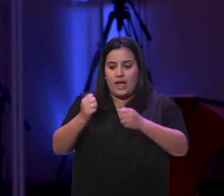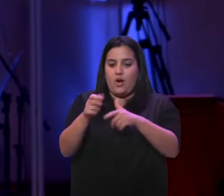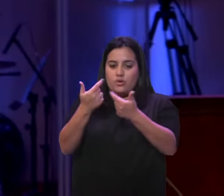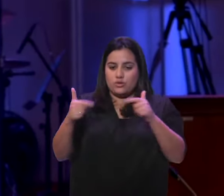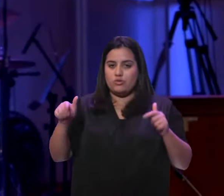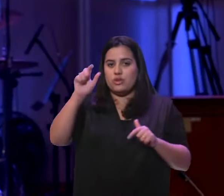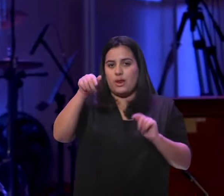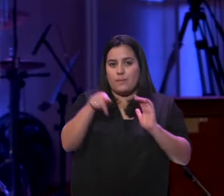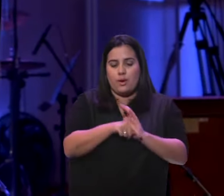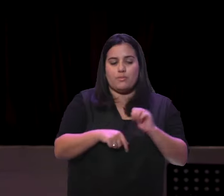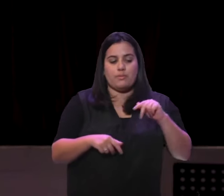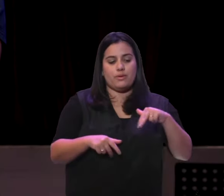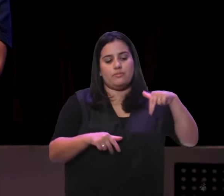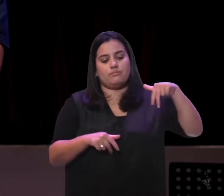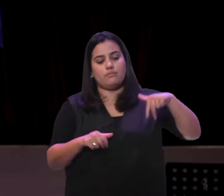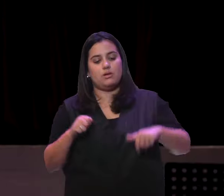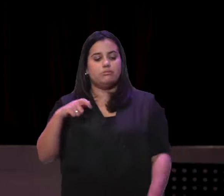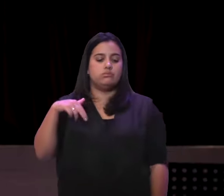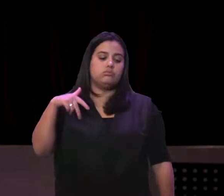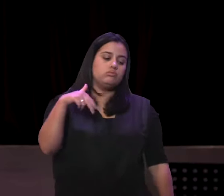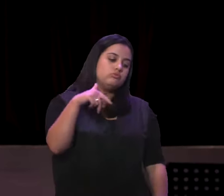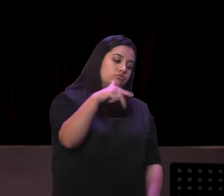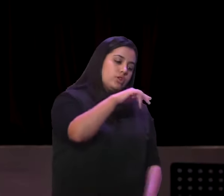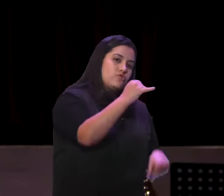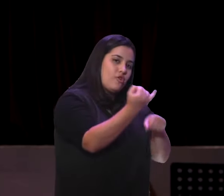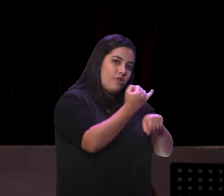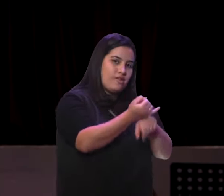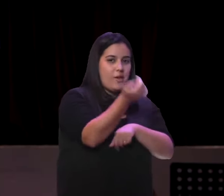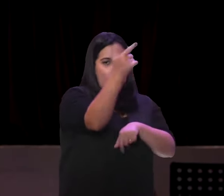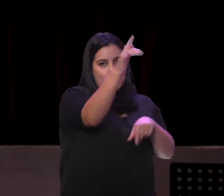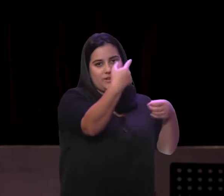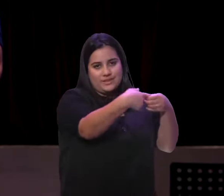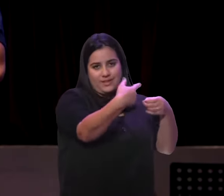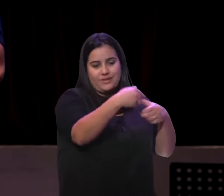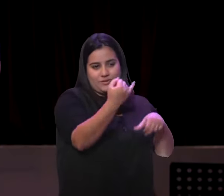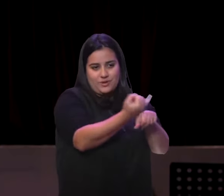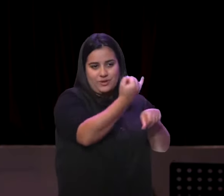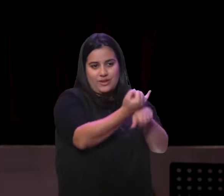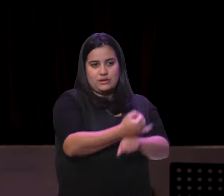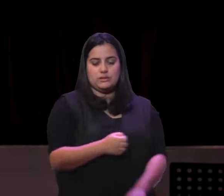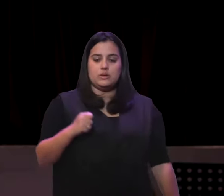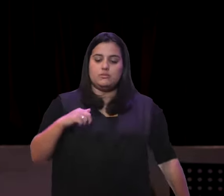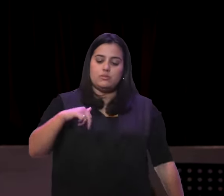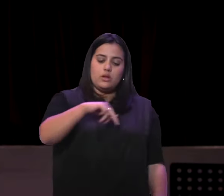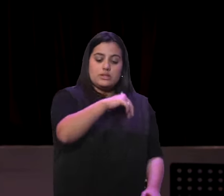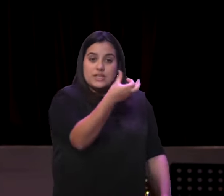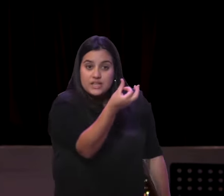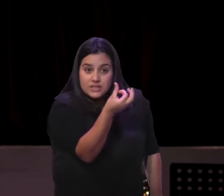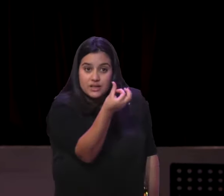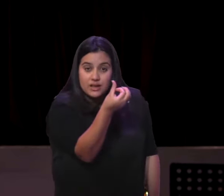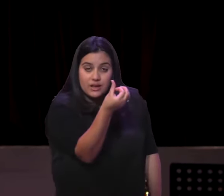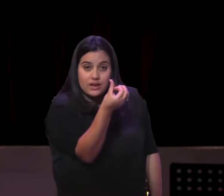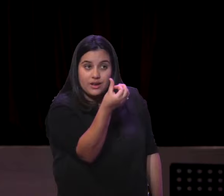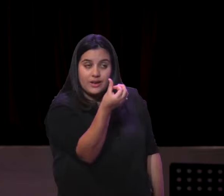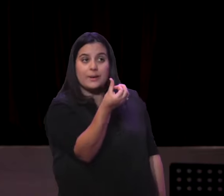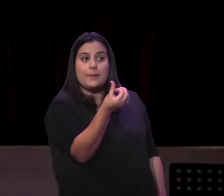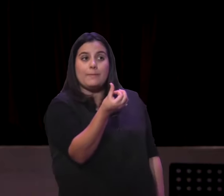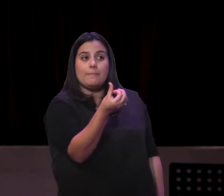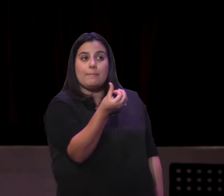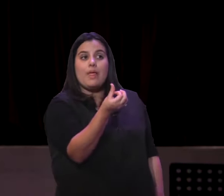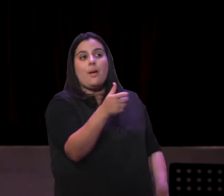até Jerusalém, eles estavam indo a pé até outra cidade. A cada 6 passos que eles davam com a arca da presença de Deus,